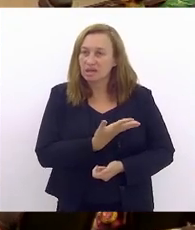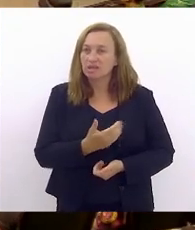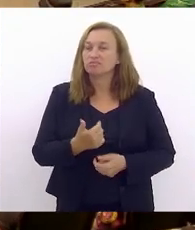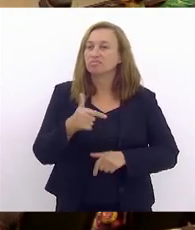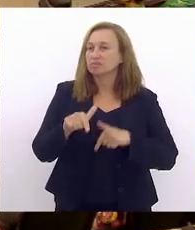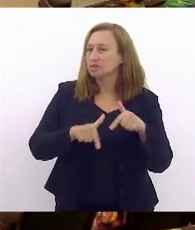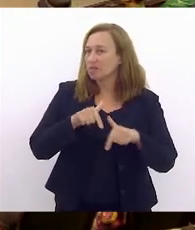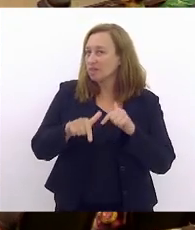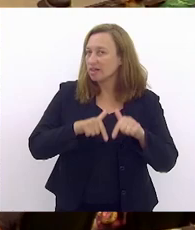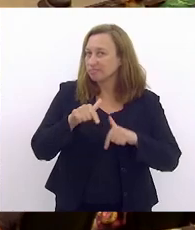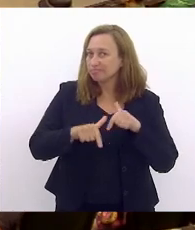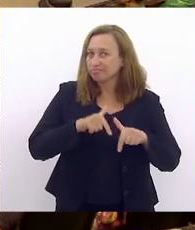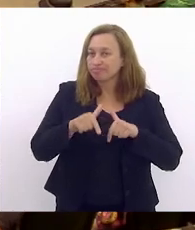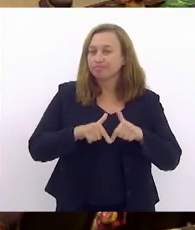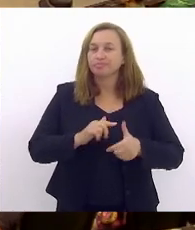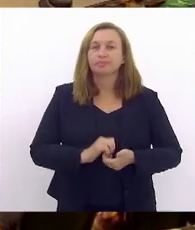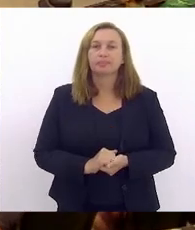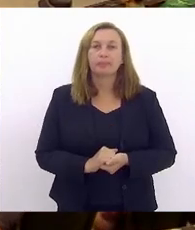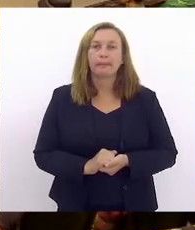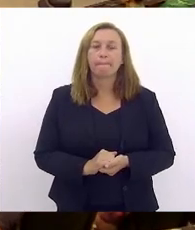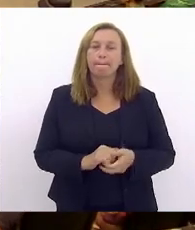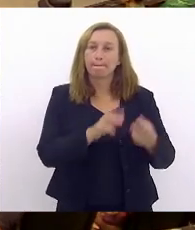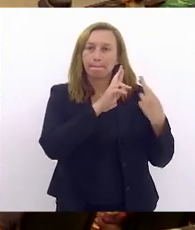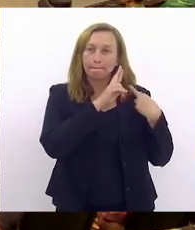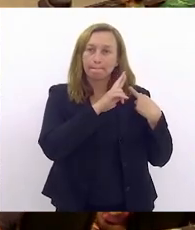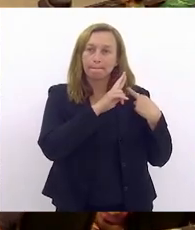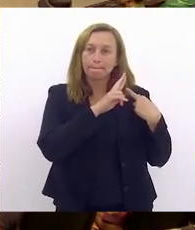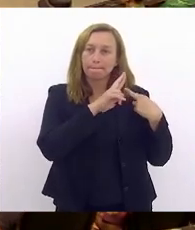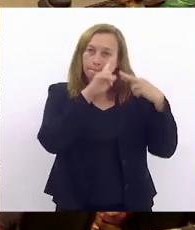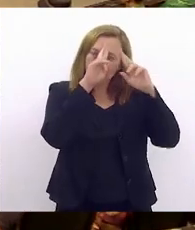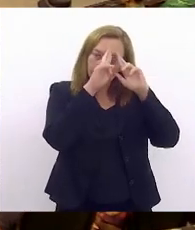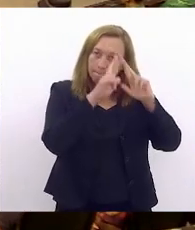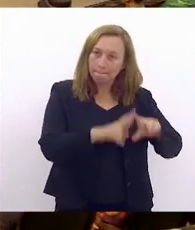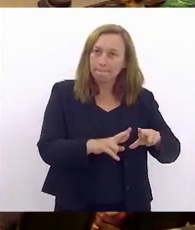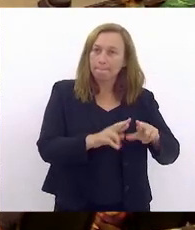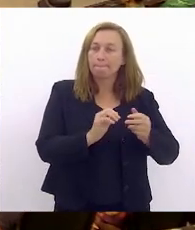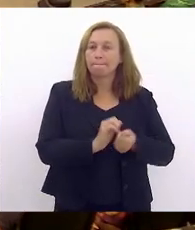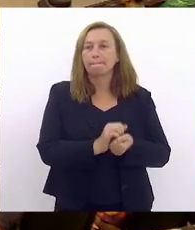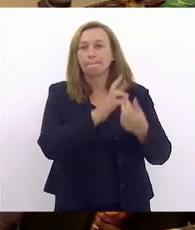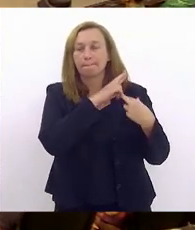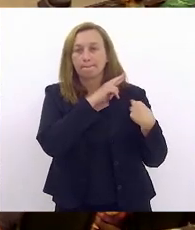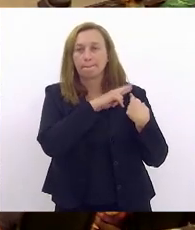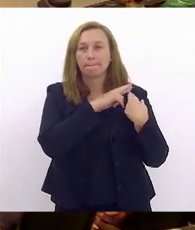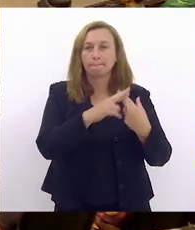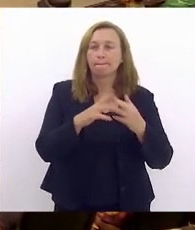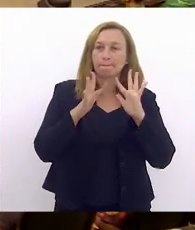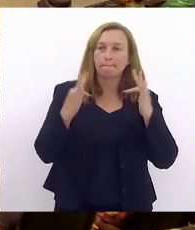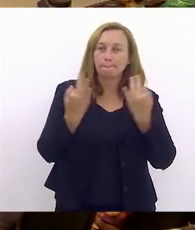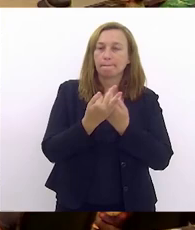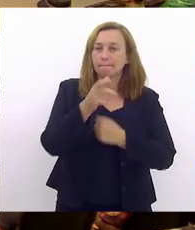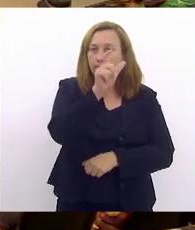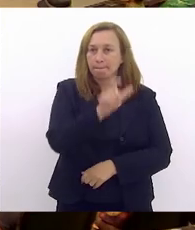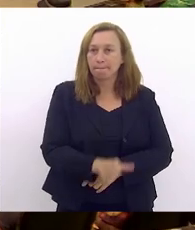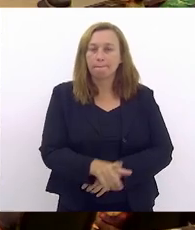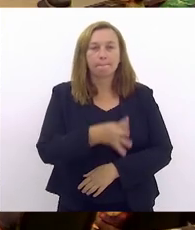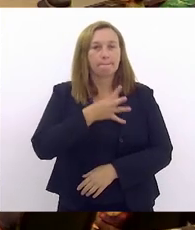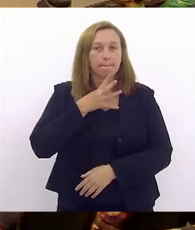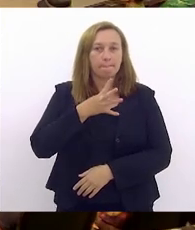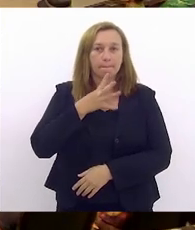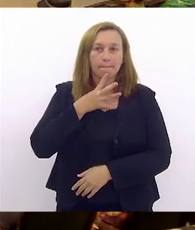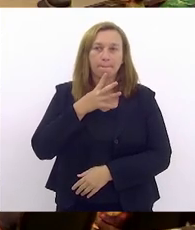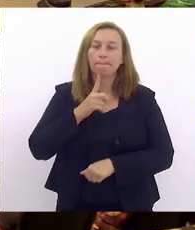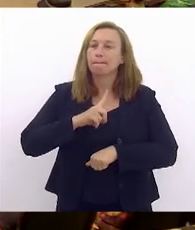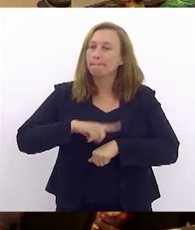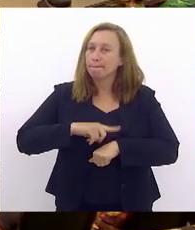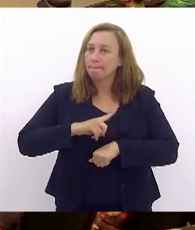trabalho, das responsabilidades, família. Uma pessoa que eu conheci num momento